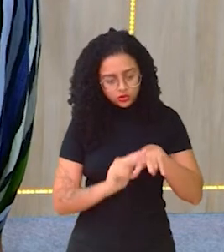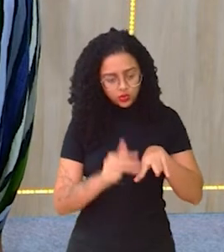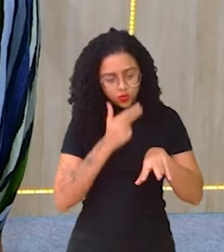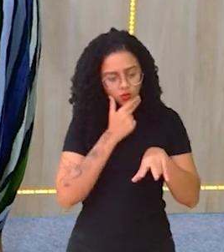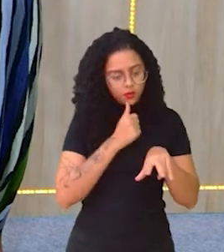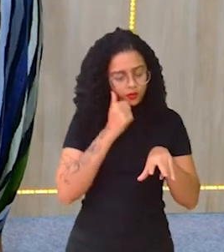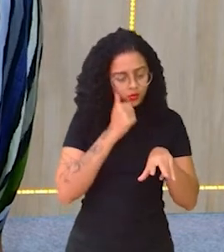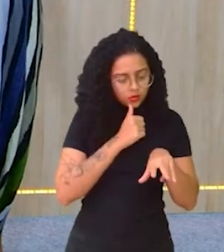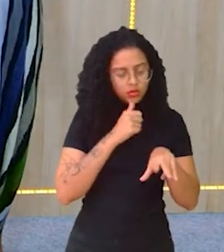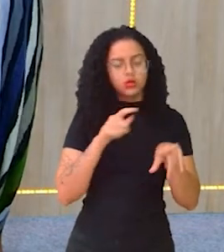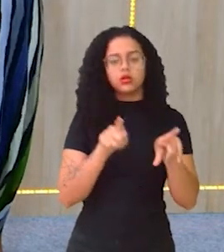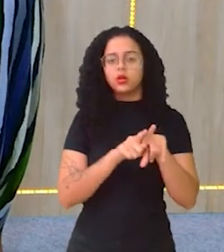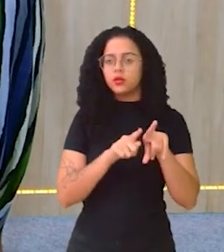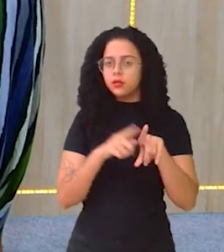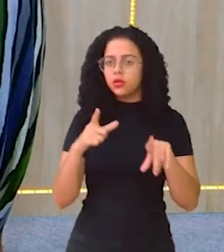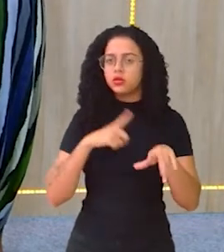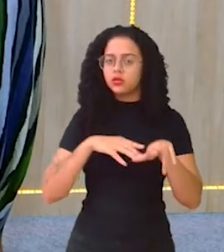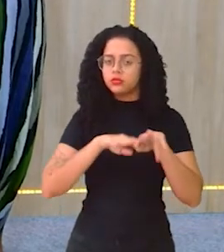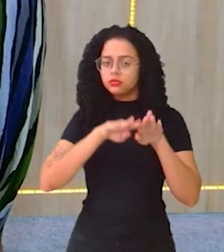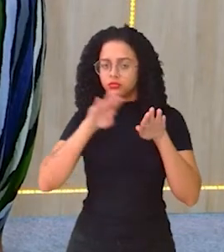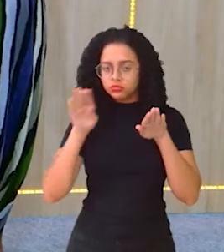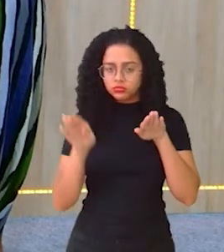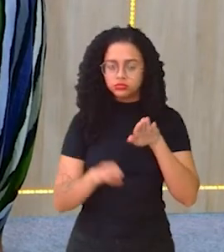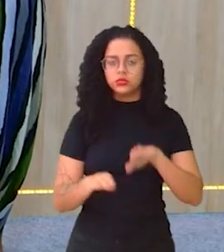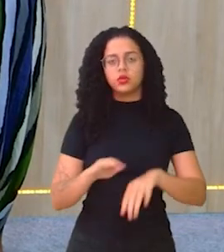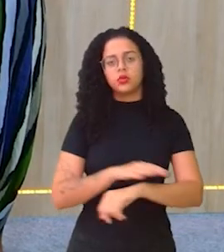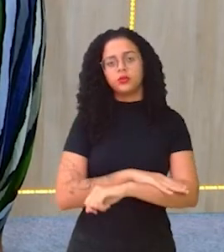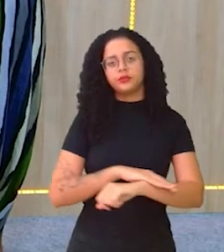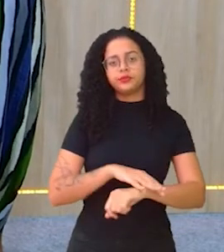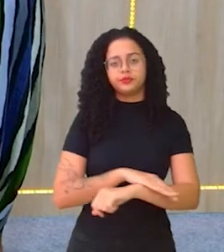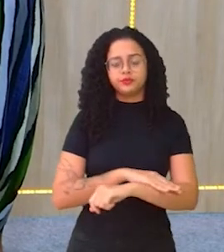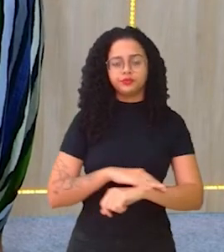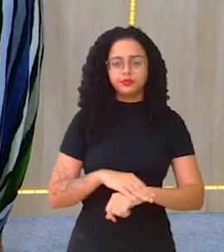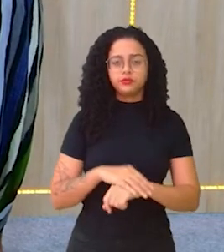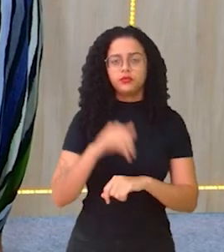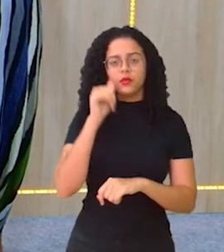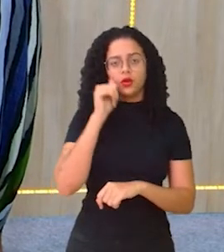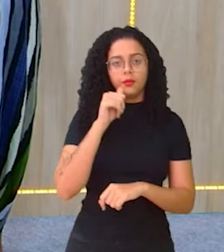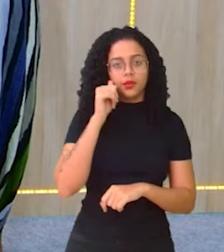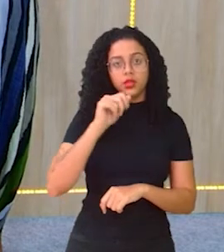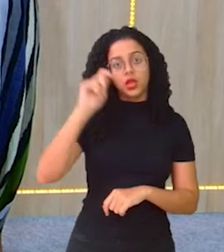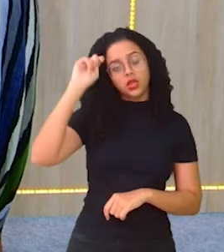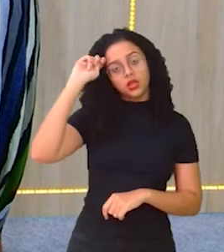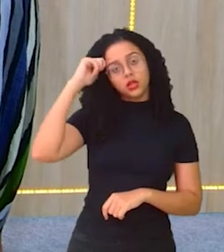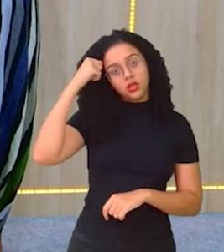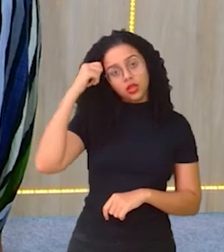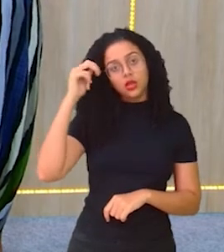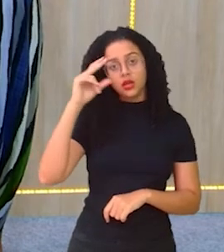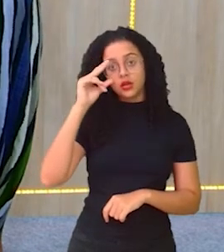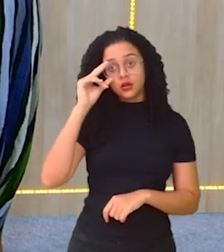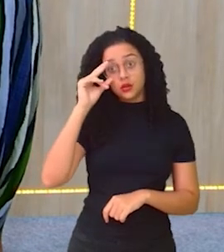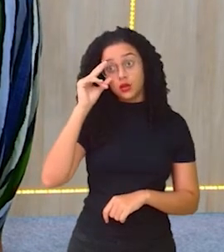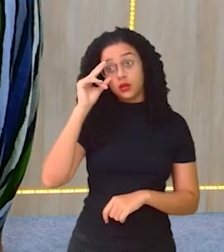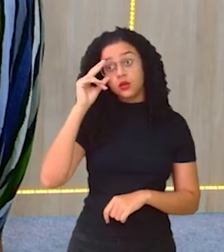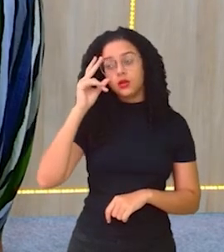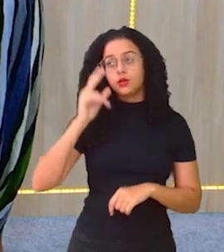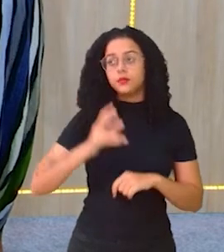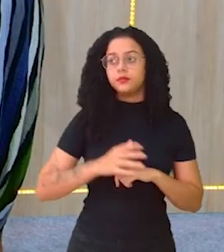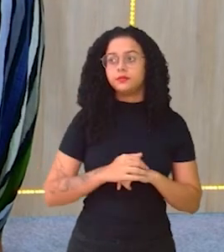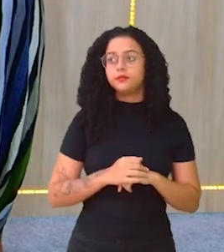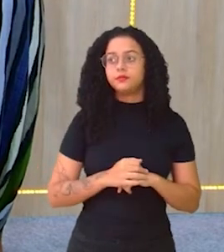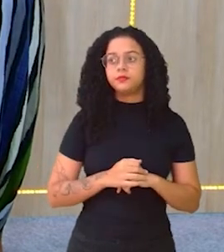e mulheres, também tem a desigualdade de raça, de que as meninas negras, as meninas